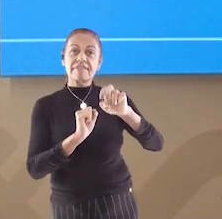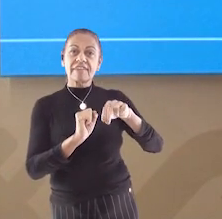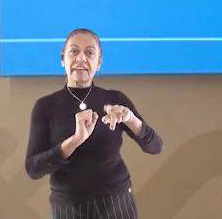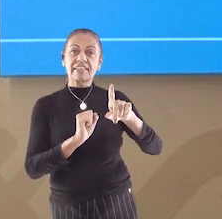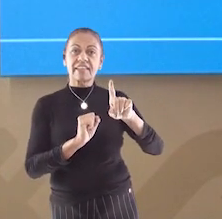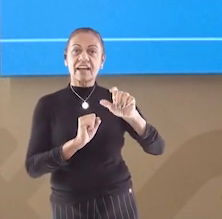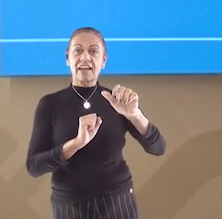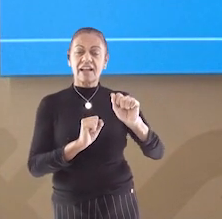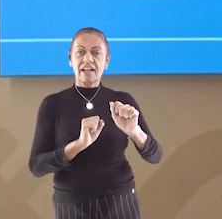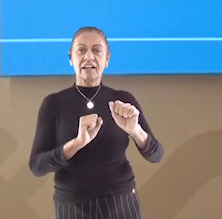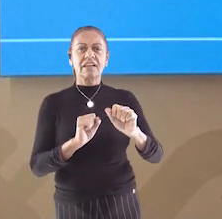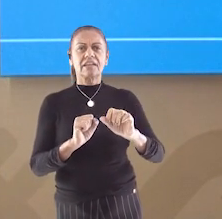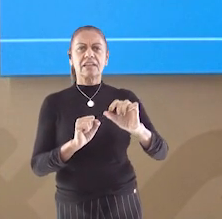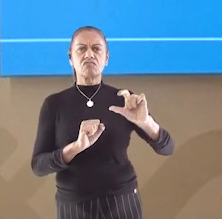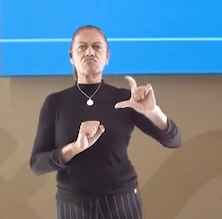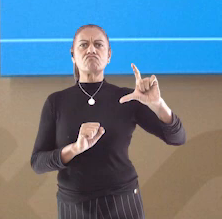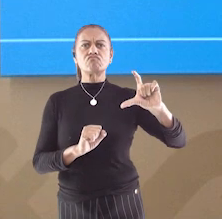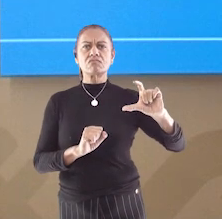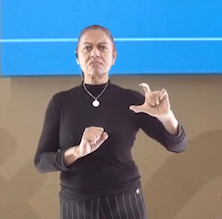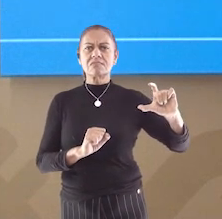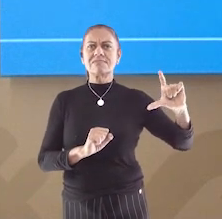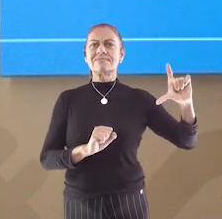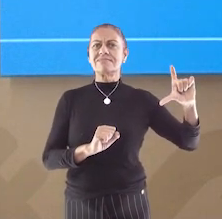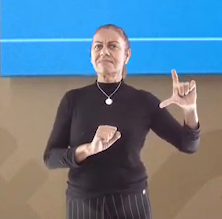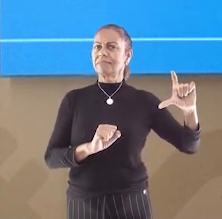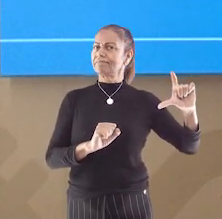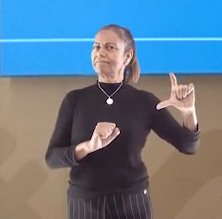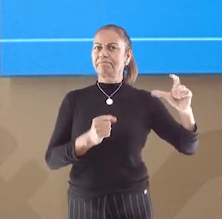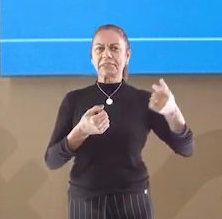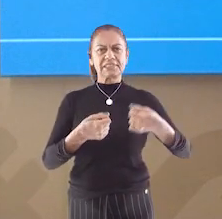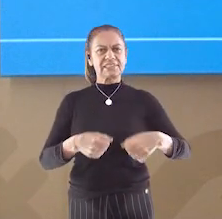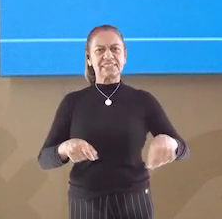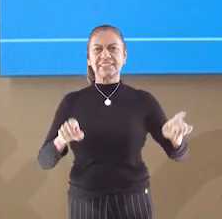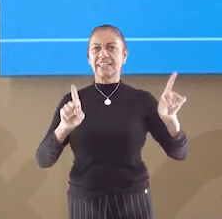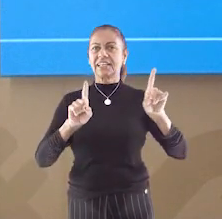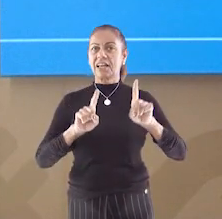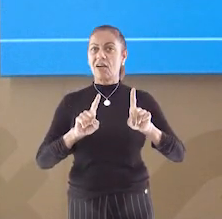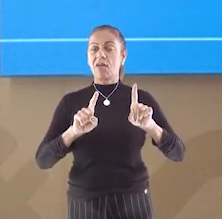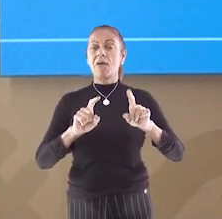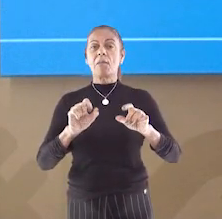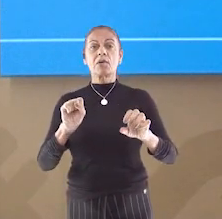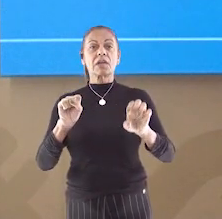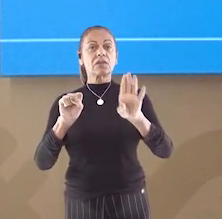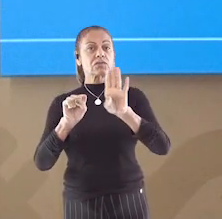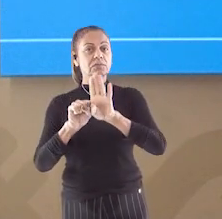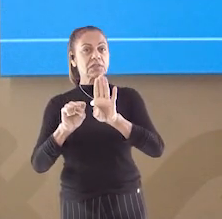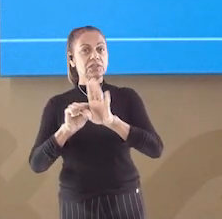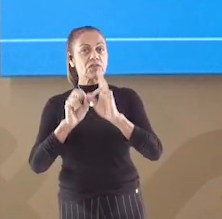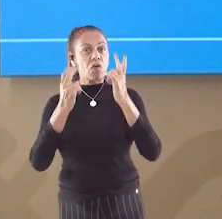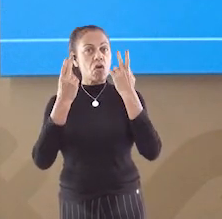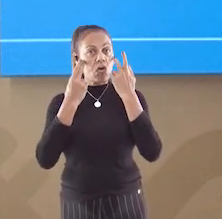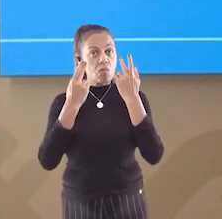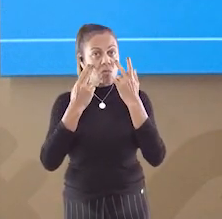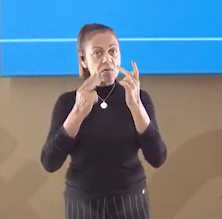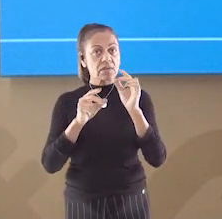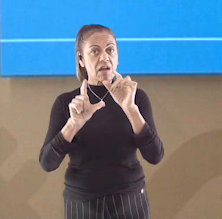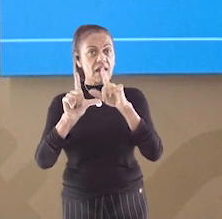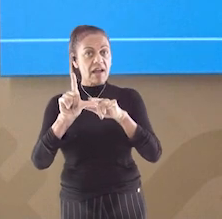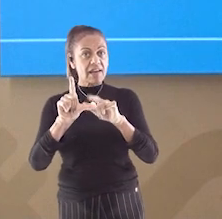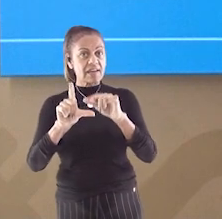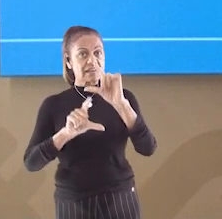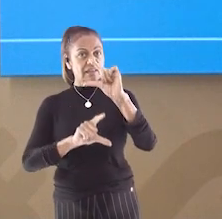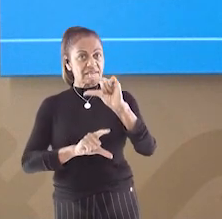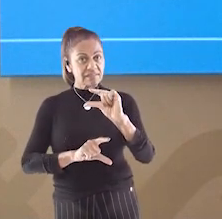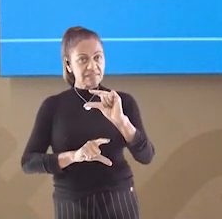substantivo comum, ok? Aqui ele escreveu com letras maiúsculas, ok? O início. Mas deve ser